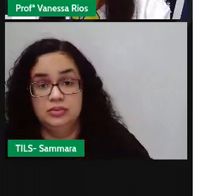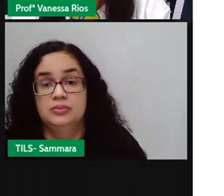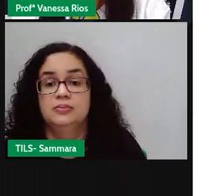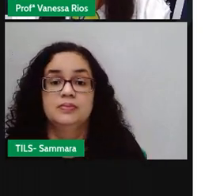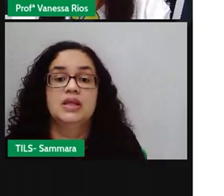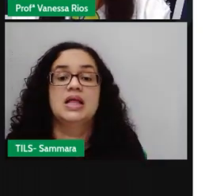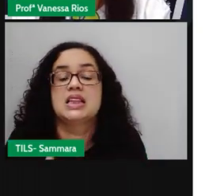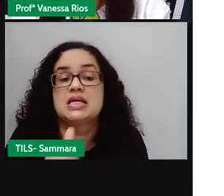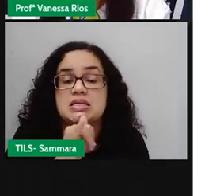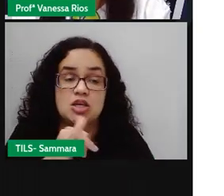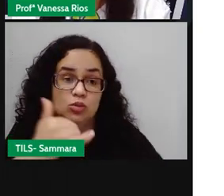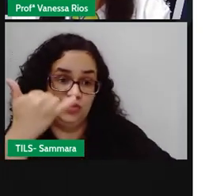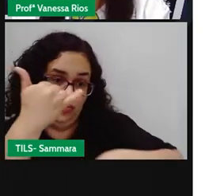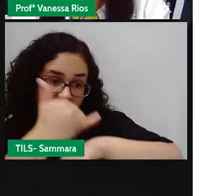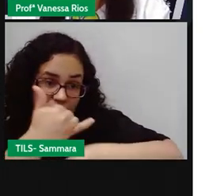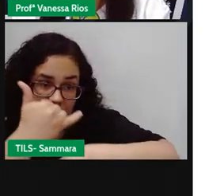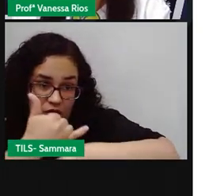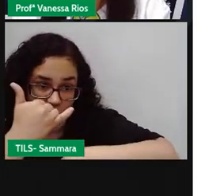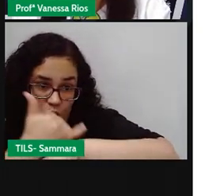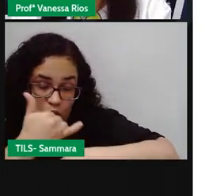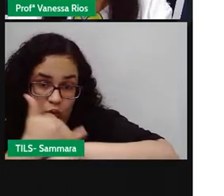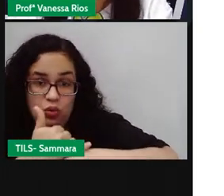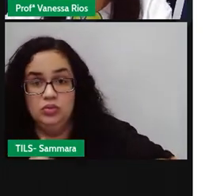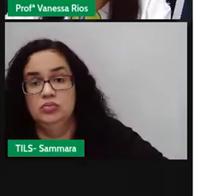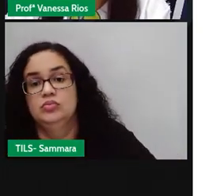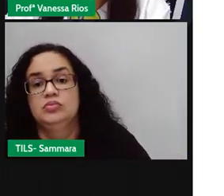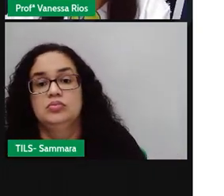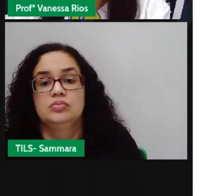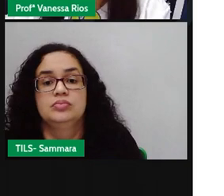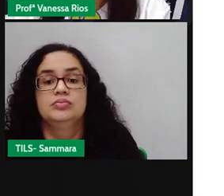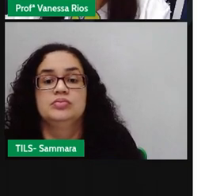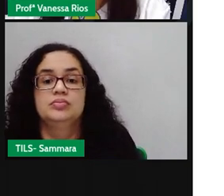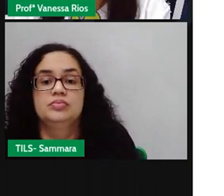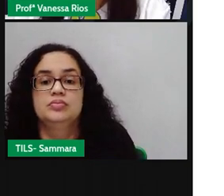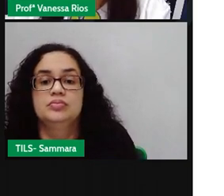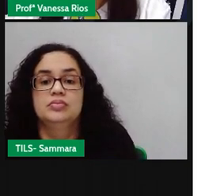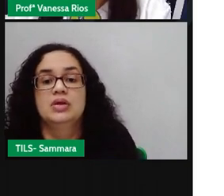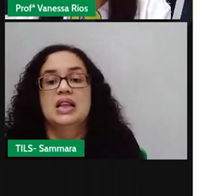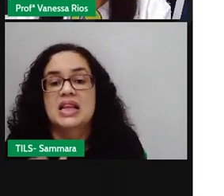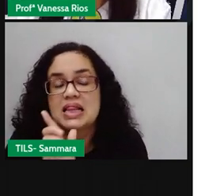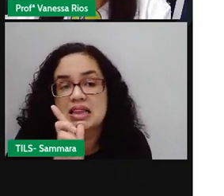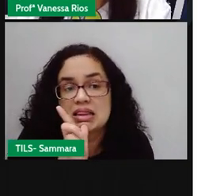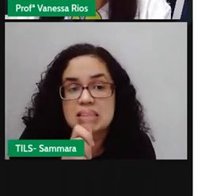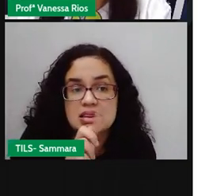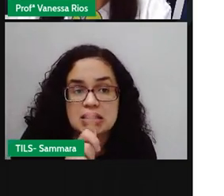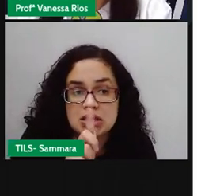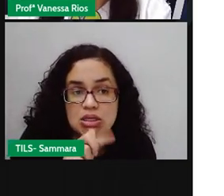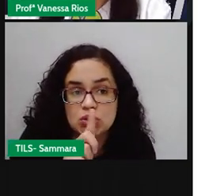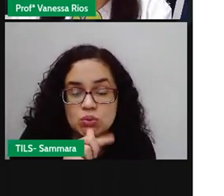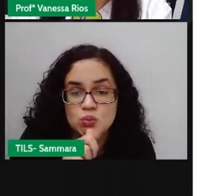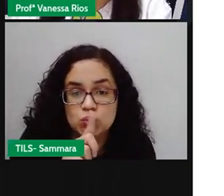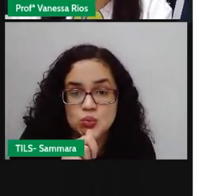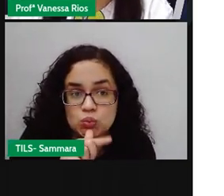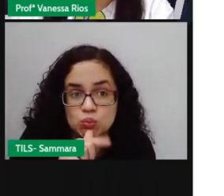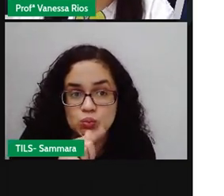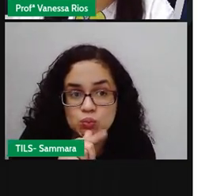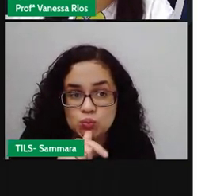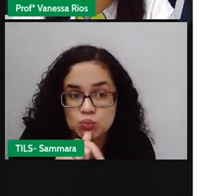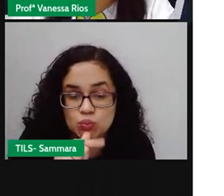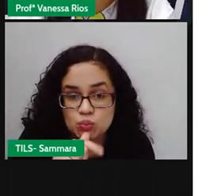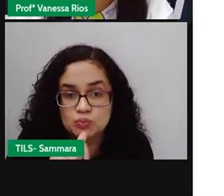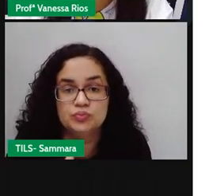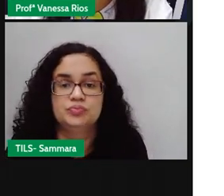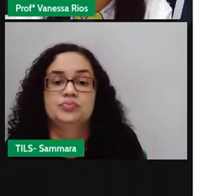o exemplo ferro, que aparece aí no estado sólido. A água, que aparece no